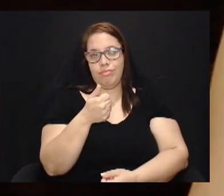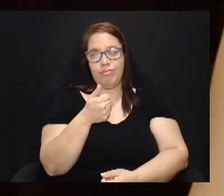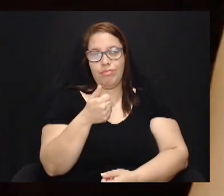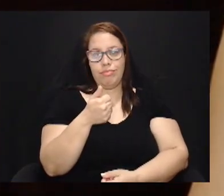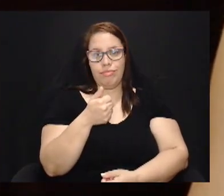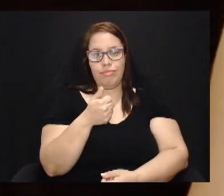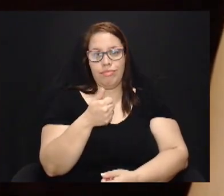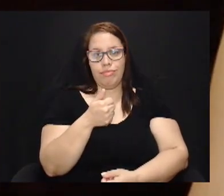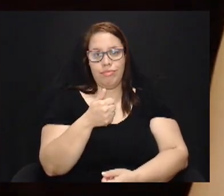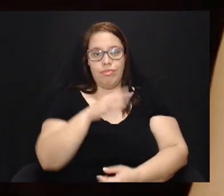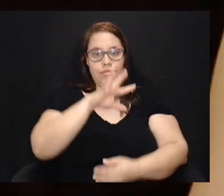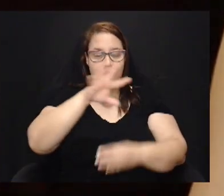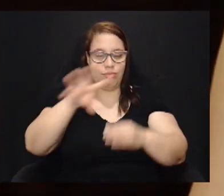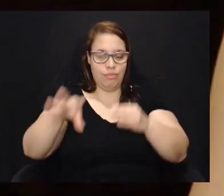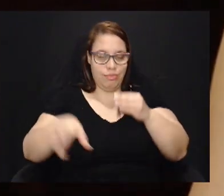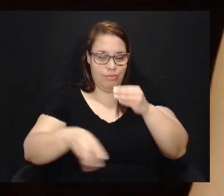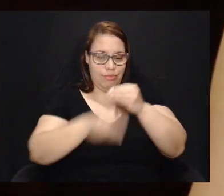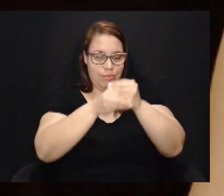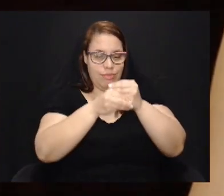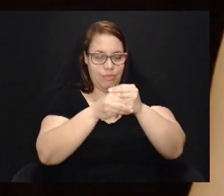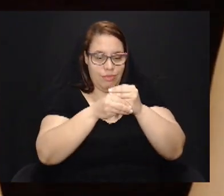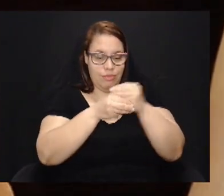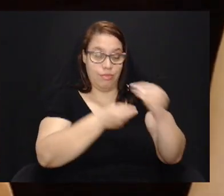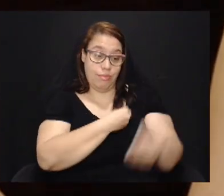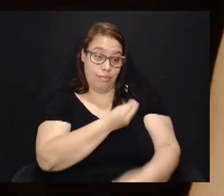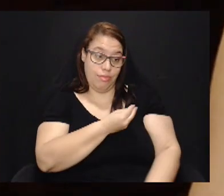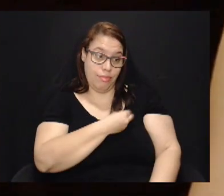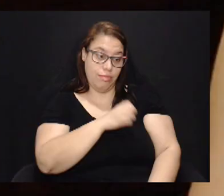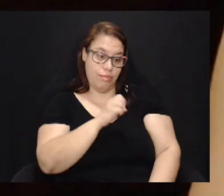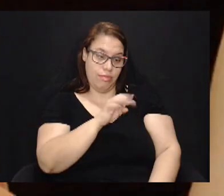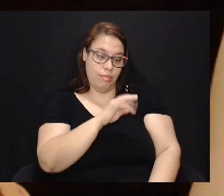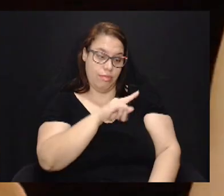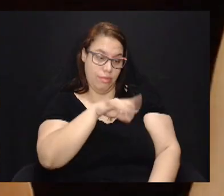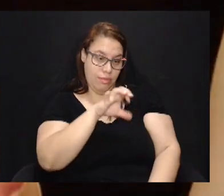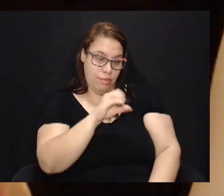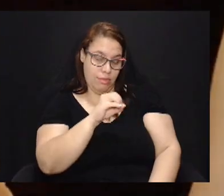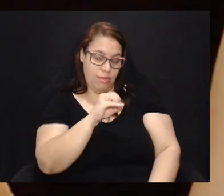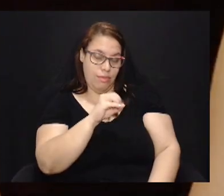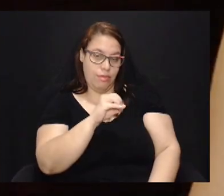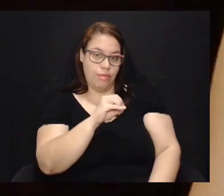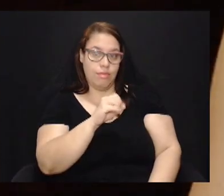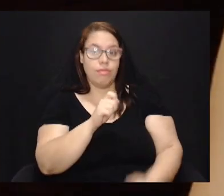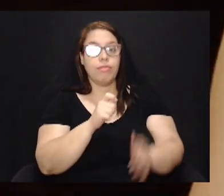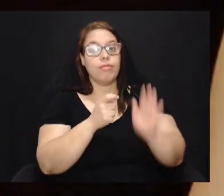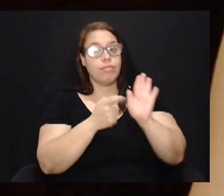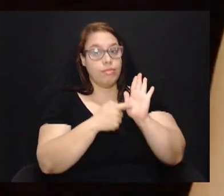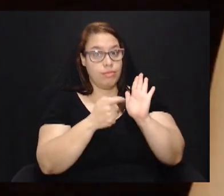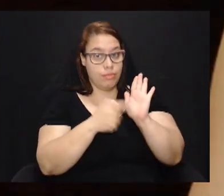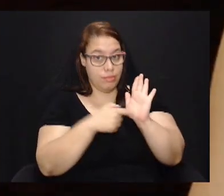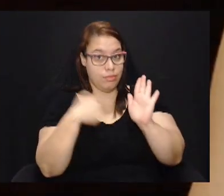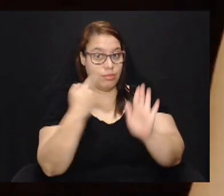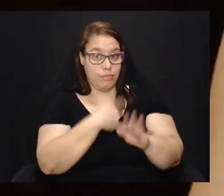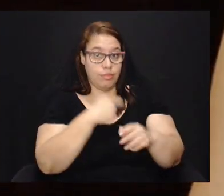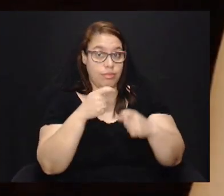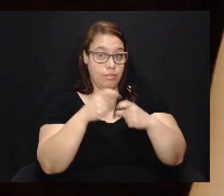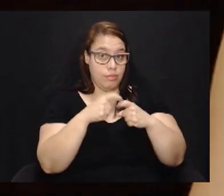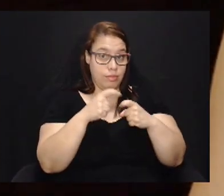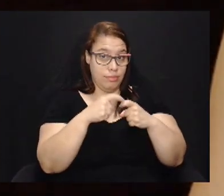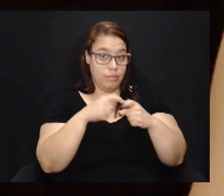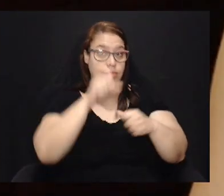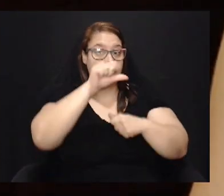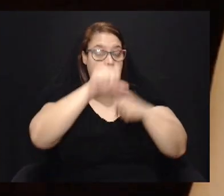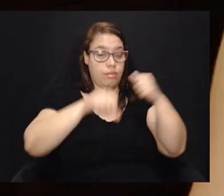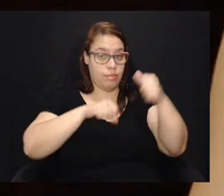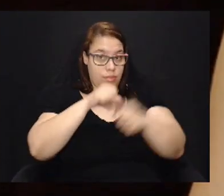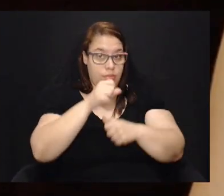compilado, é um estilo de vida que a gente fala. Por isso que a gente bate tanto na tecla, né? Nós, médicos, da mudança do estilo de